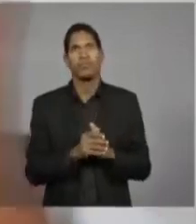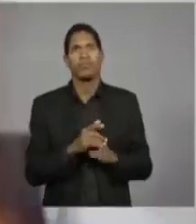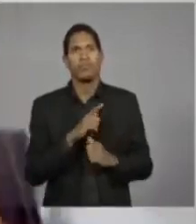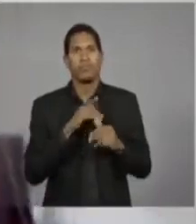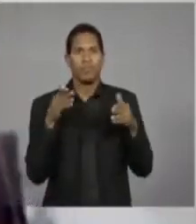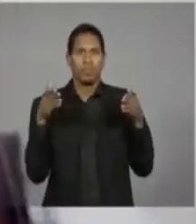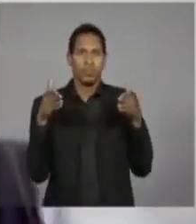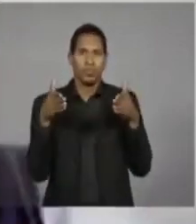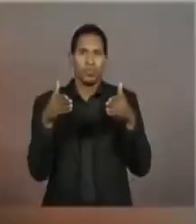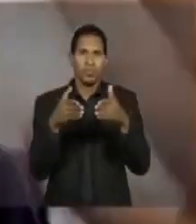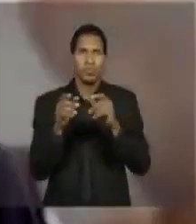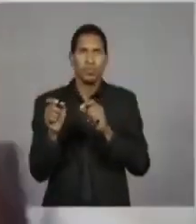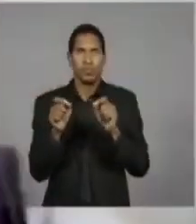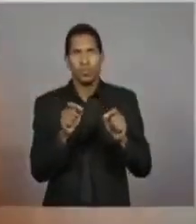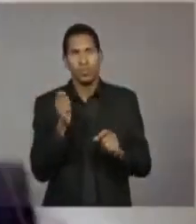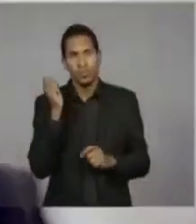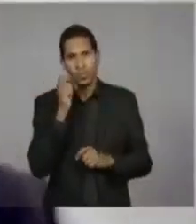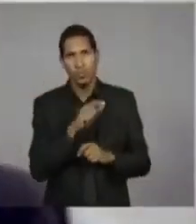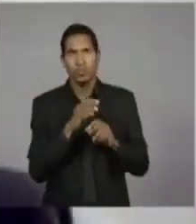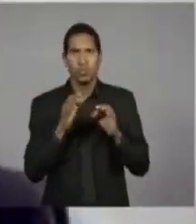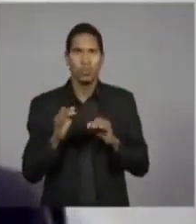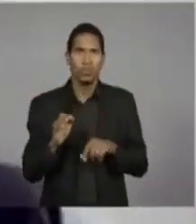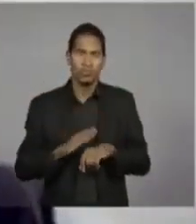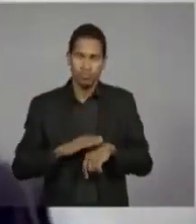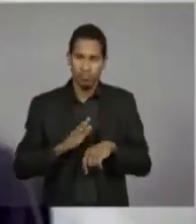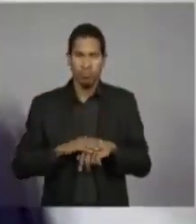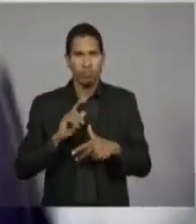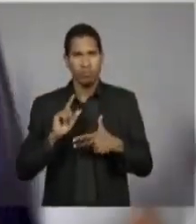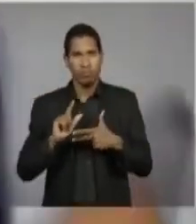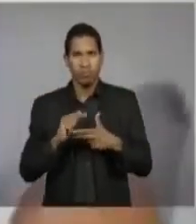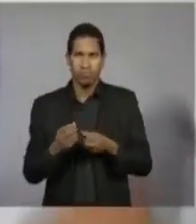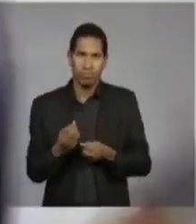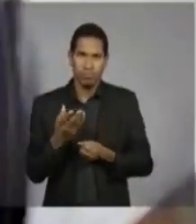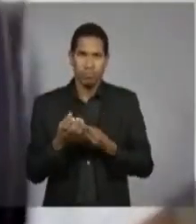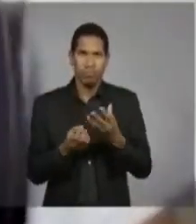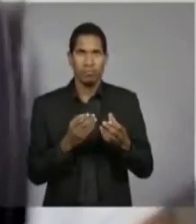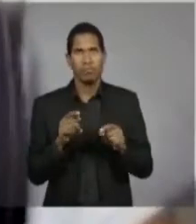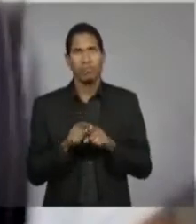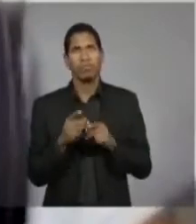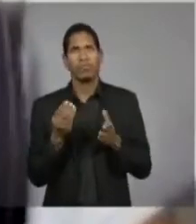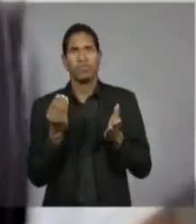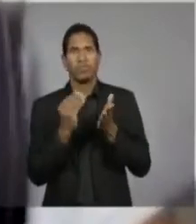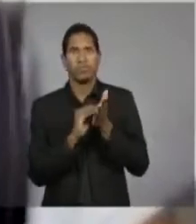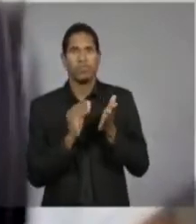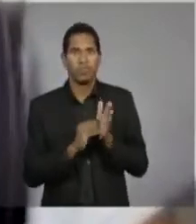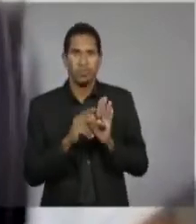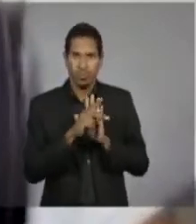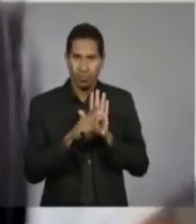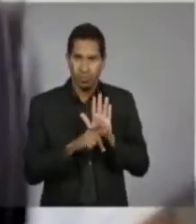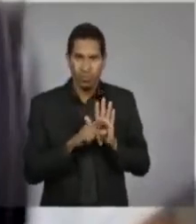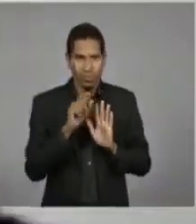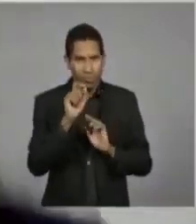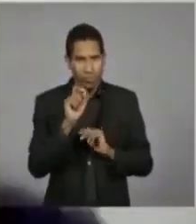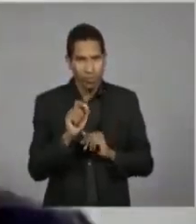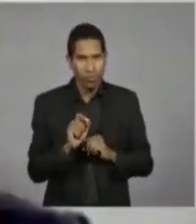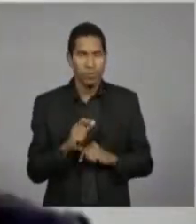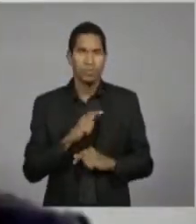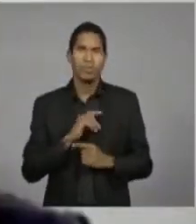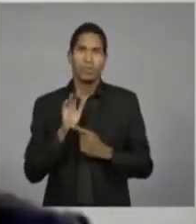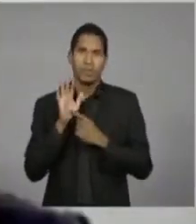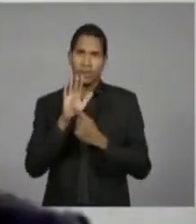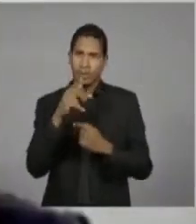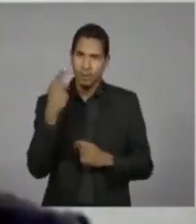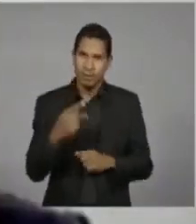funil muito apertado. A gente conseguir de toda a nossa produção legislativa incluir algum projeto para que seja